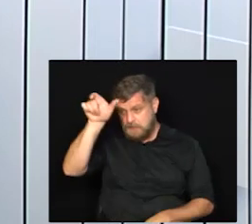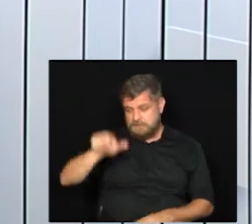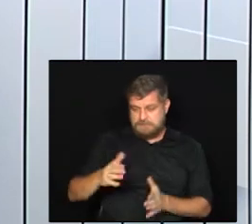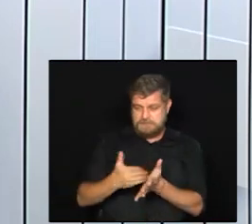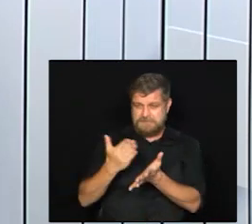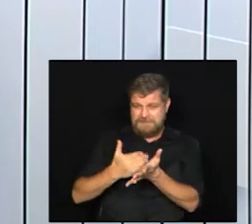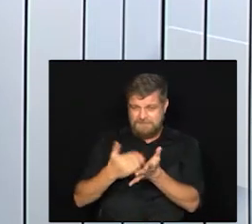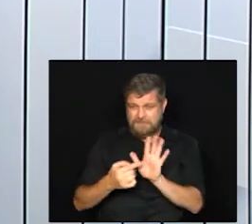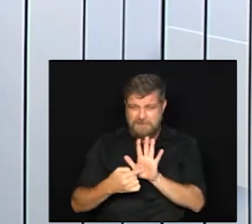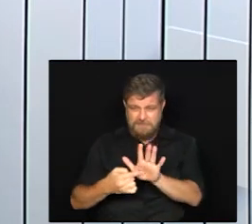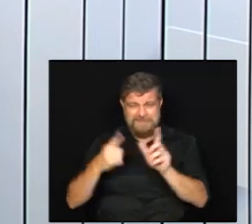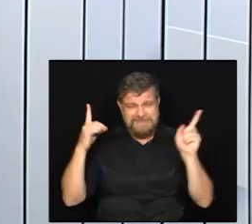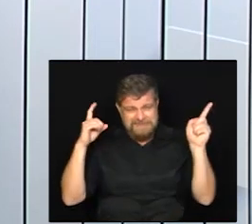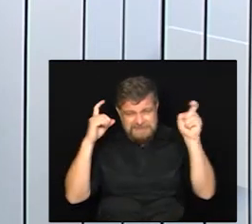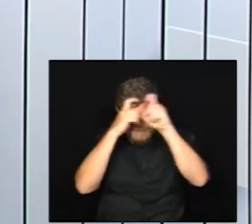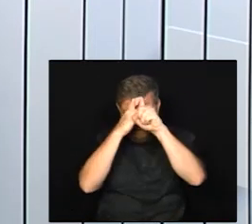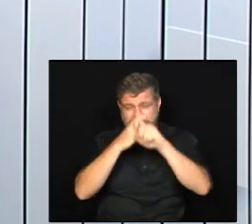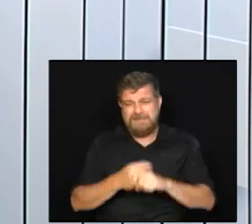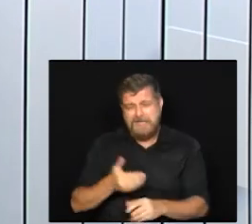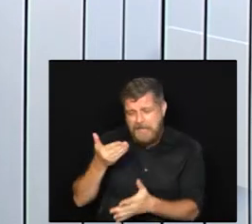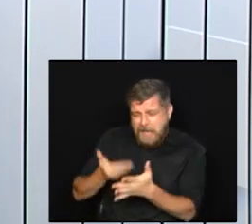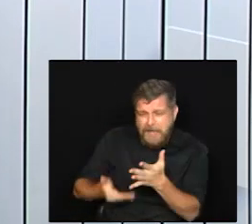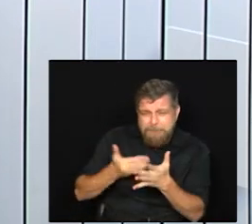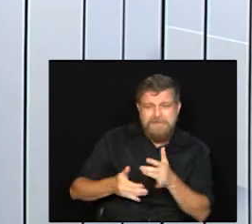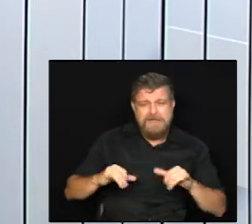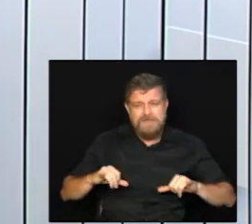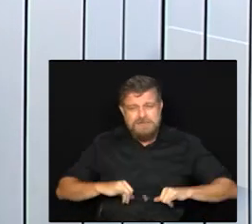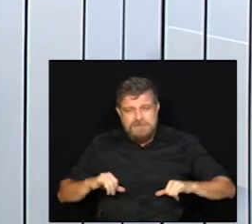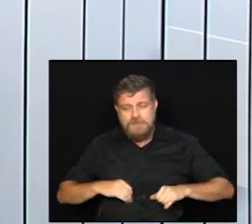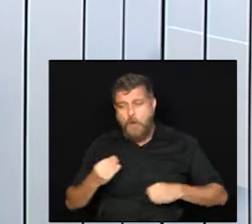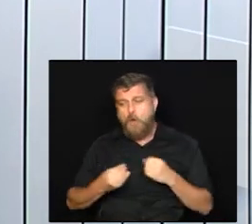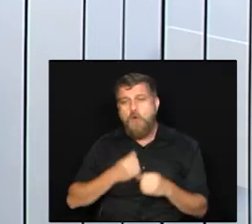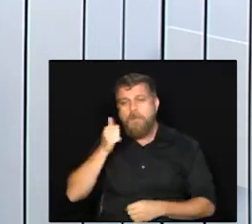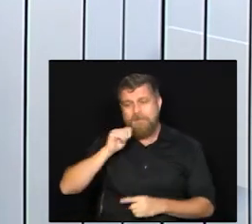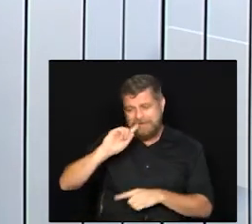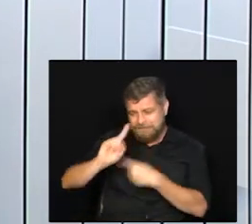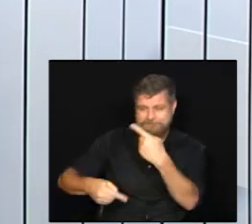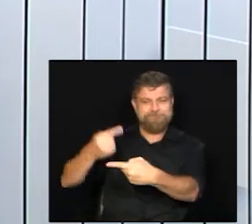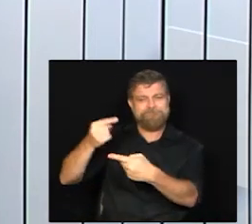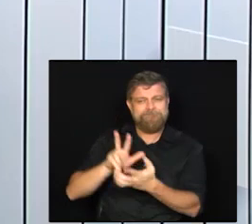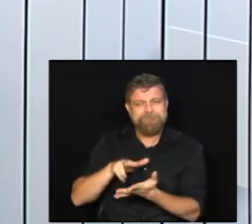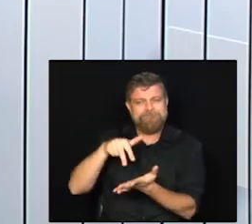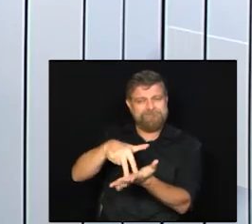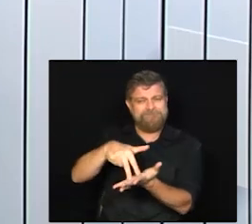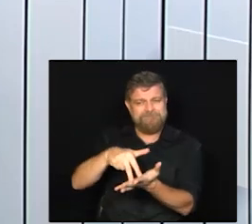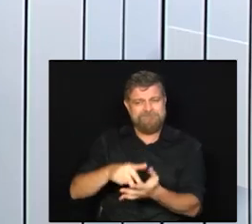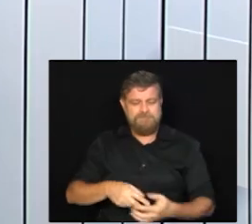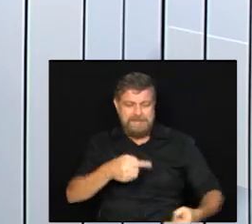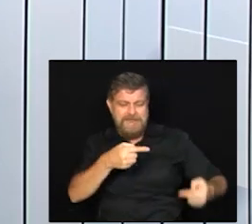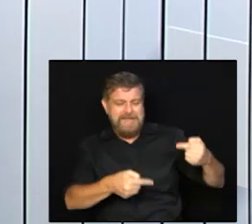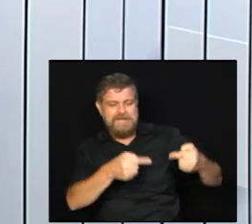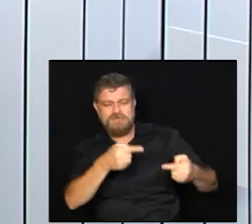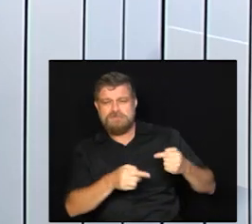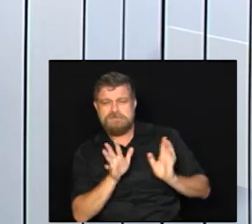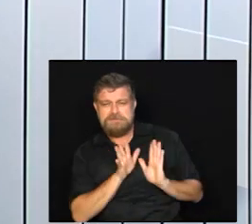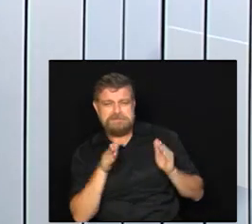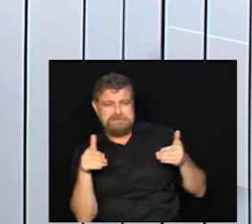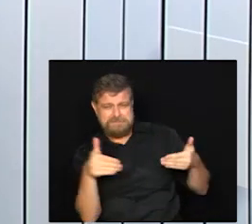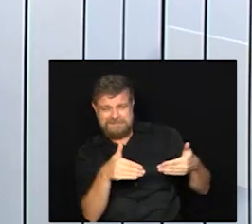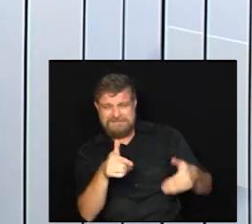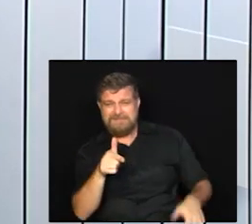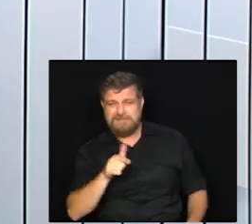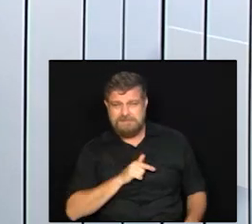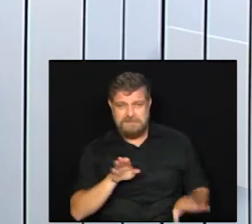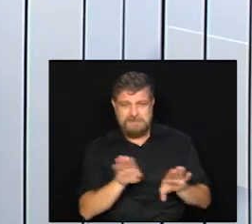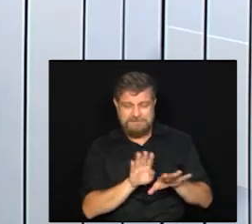as dificuldades, perdas, esta volta por cima. Você acha que essa discussão, ela tem entrado